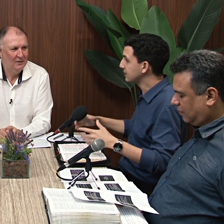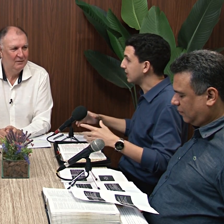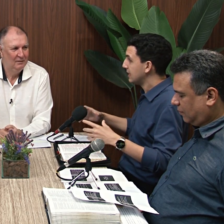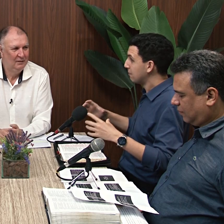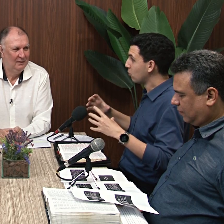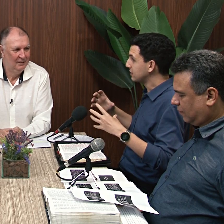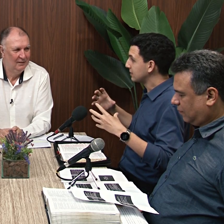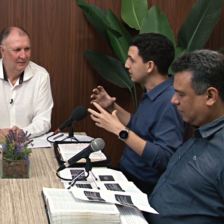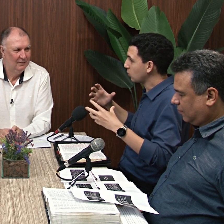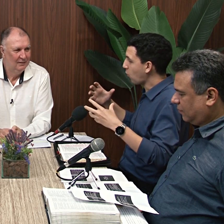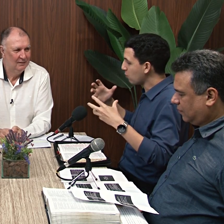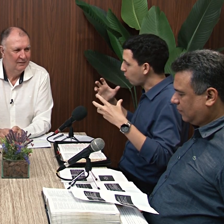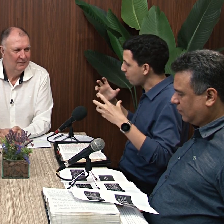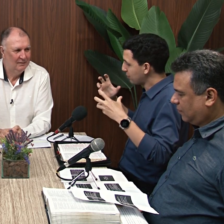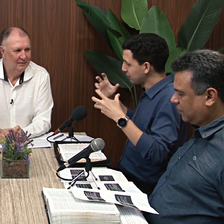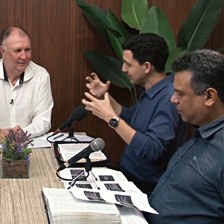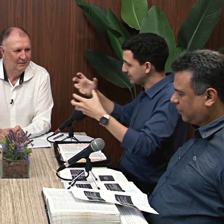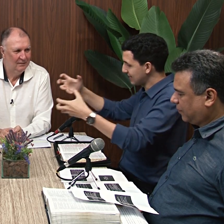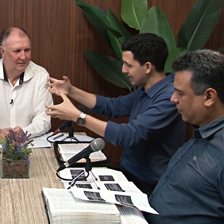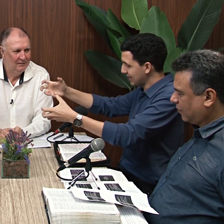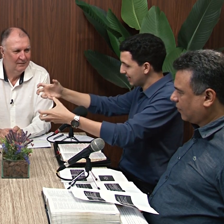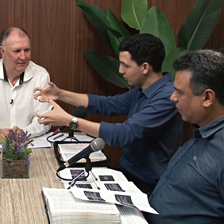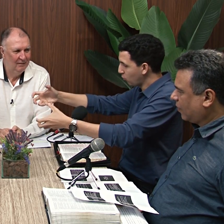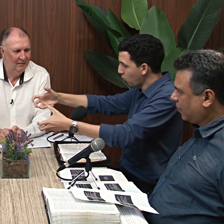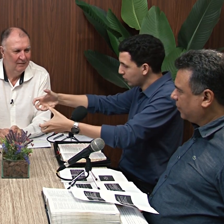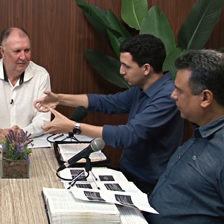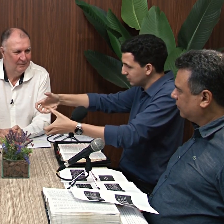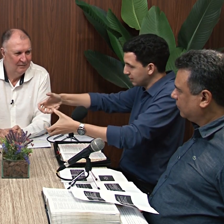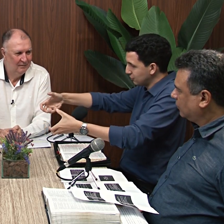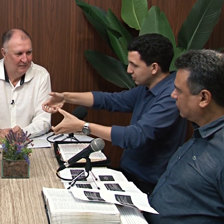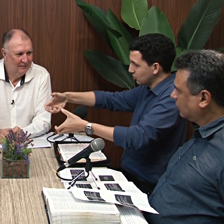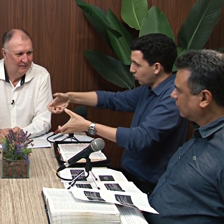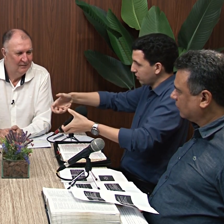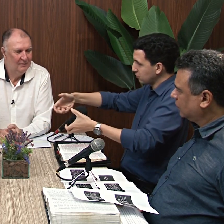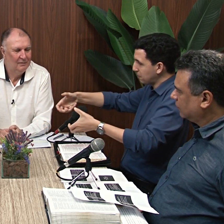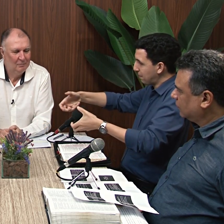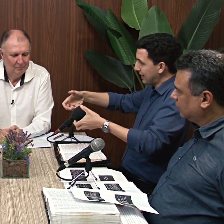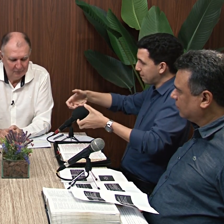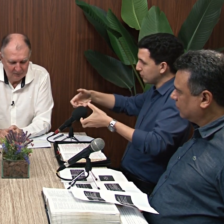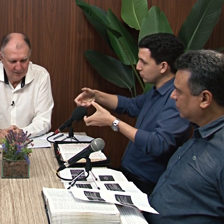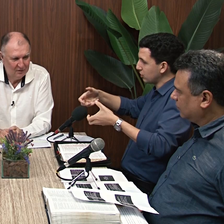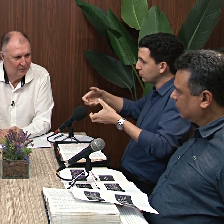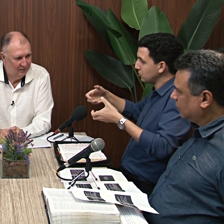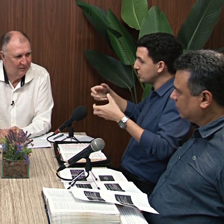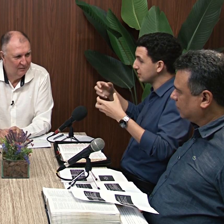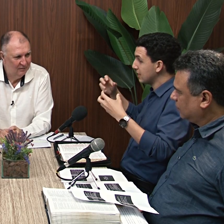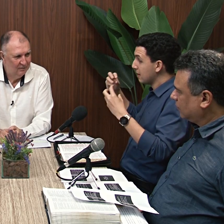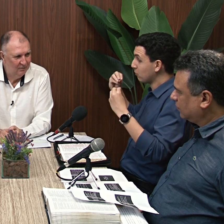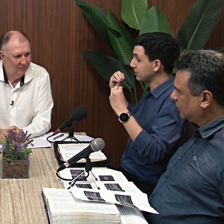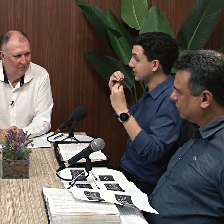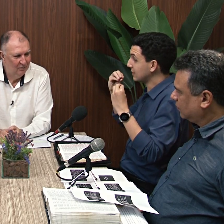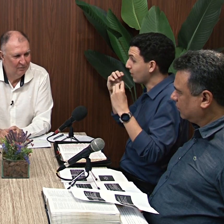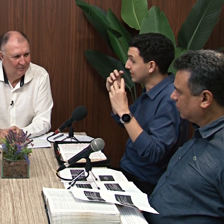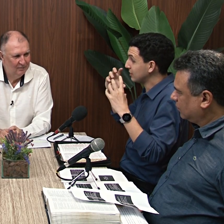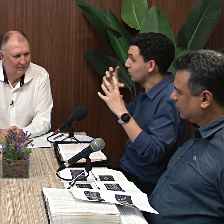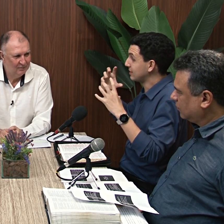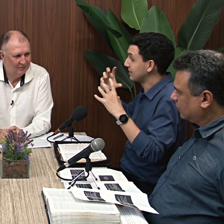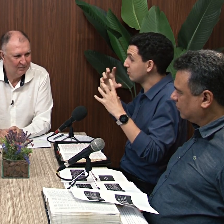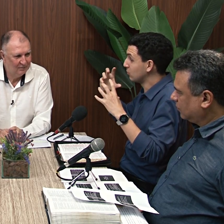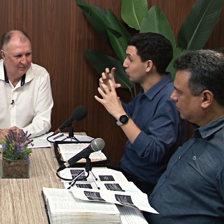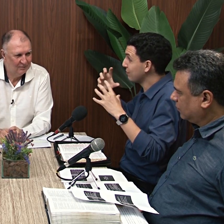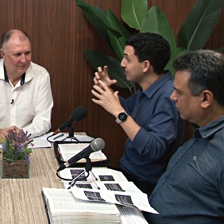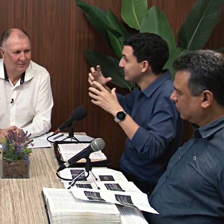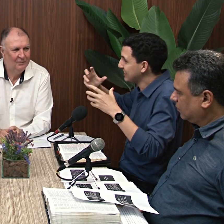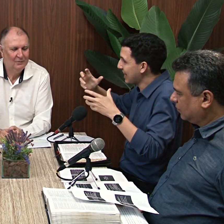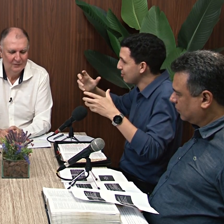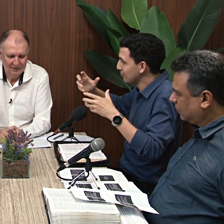Ou seja, mostrando como a profecia ela ecoa dos tempos históricos para os nossos dias, mostrando a